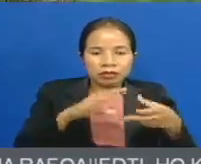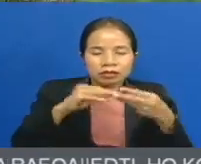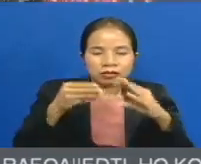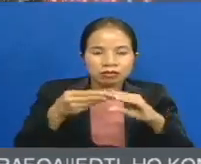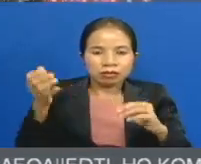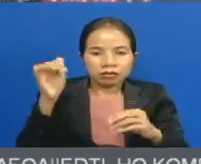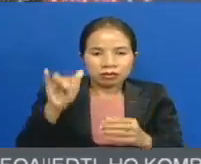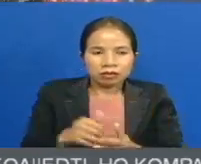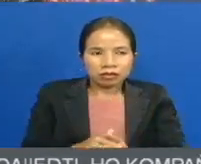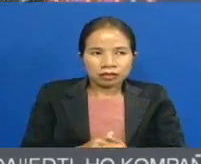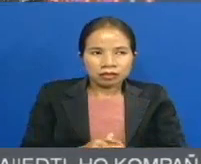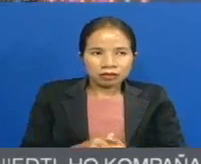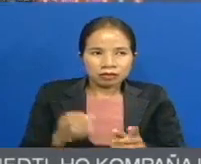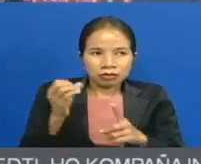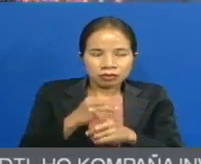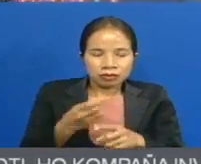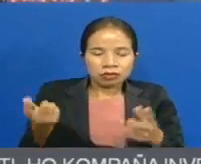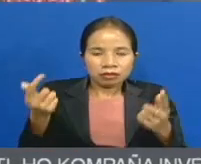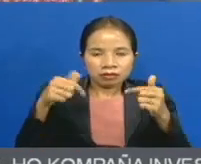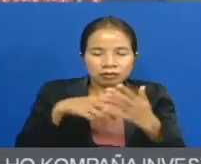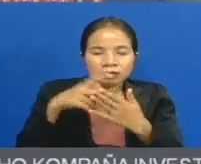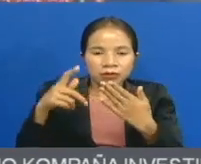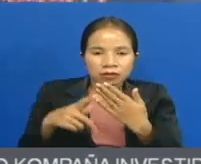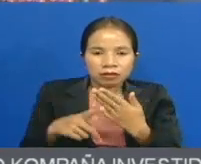Sira. Primeiro administrativo Maia também ligou esse programa